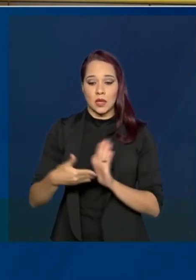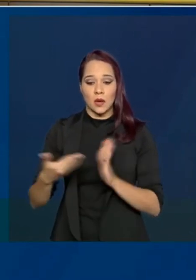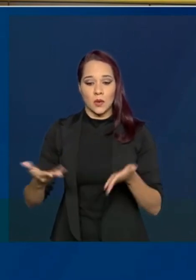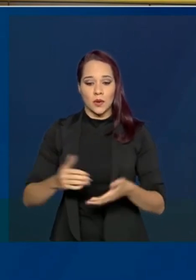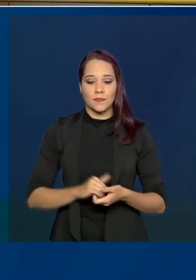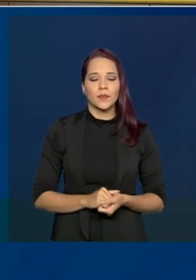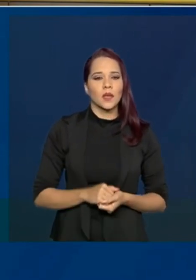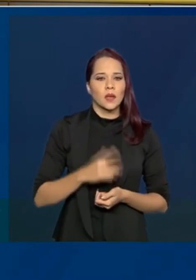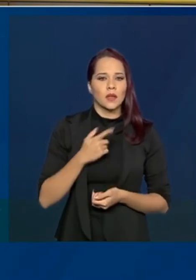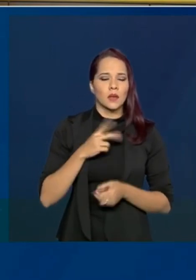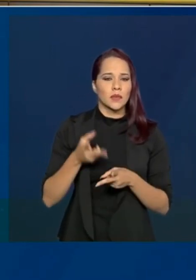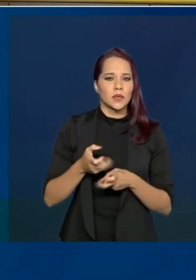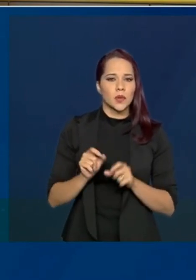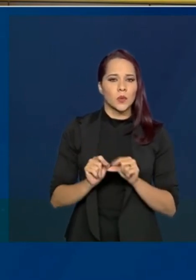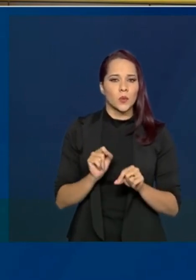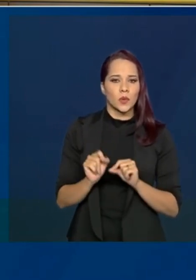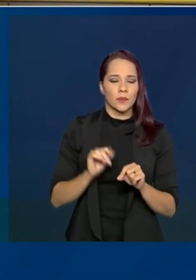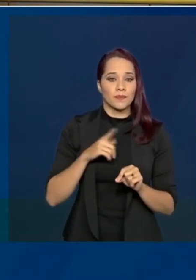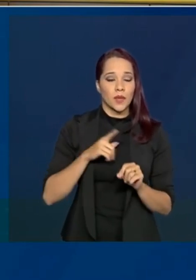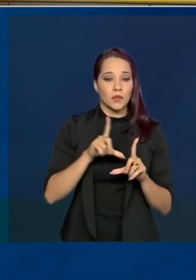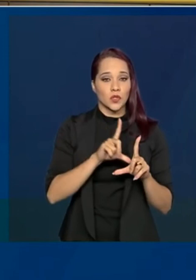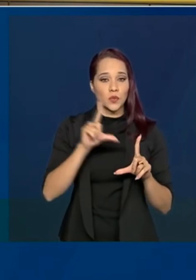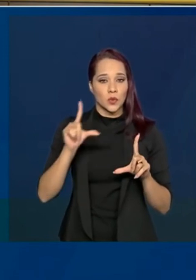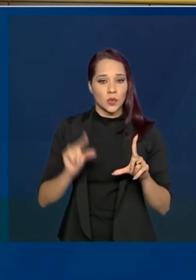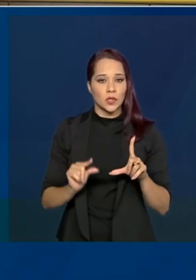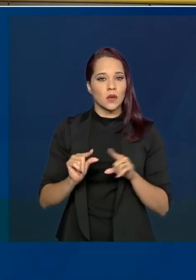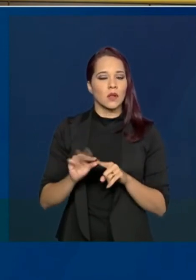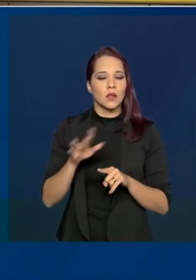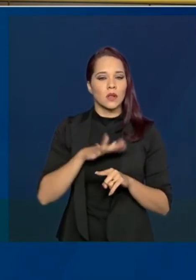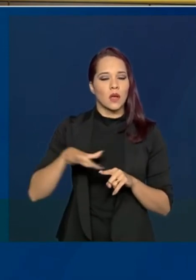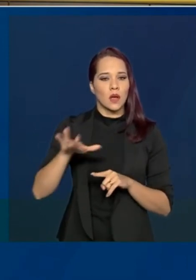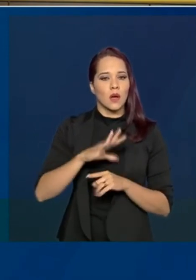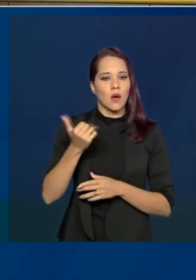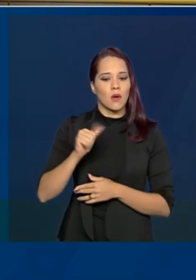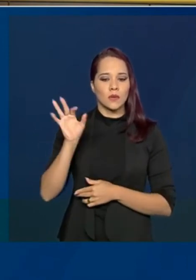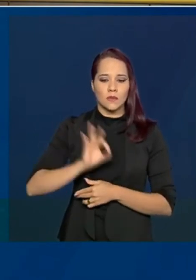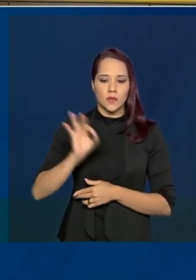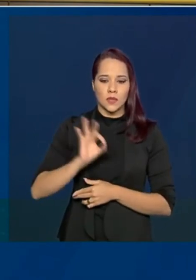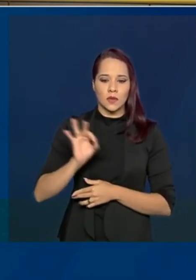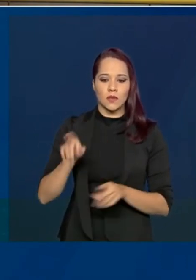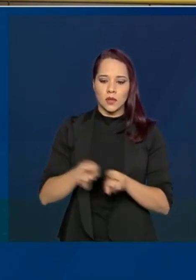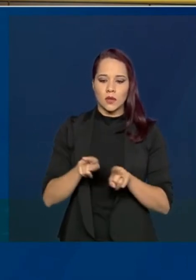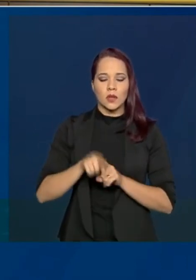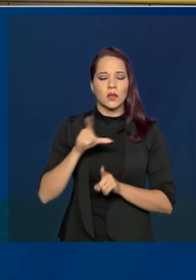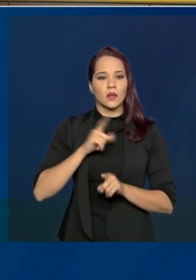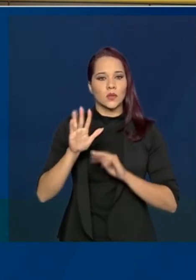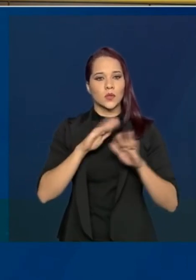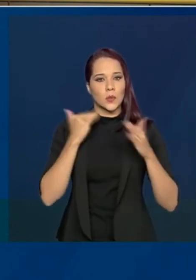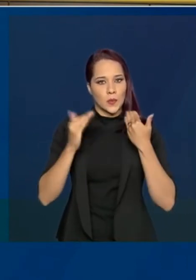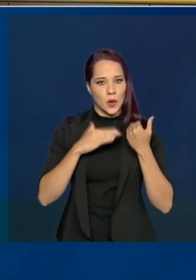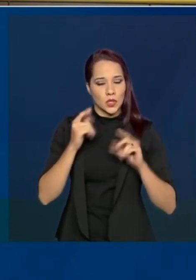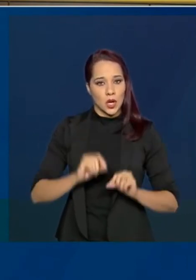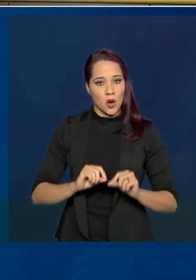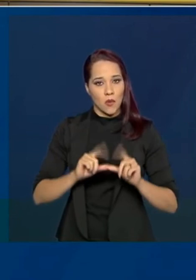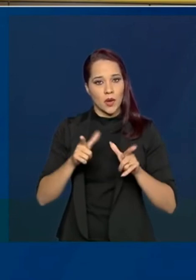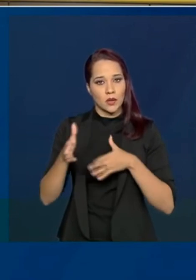temos identificado, por exemplo, uma diminuição de casos na ordem de 11% e de óbitos, um aumento